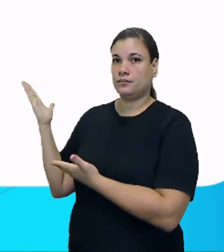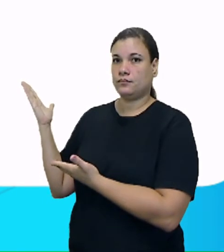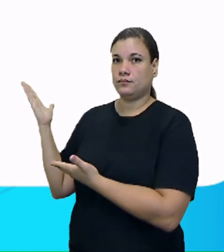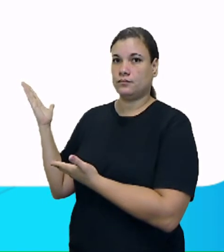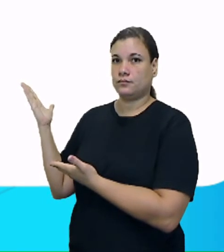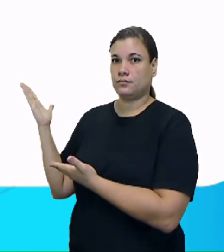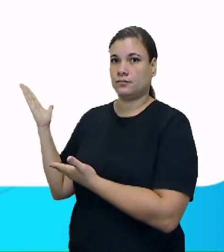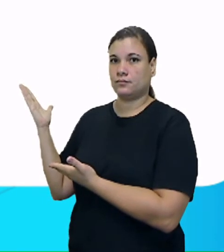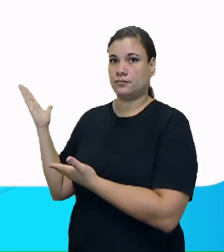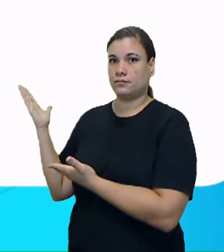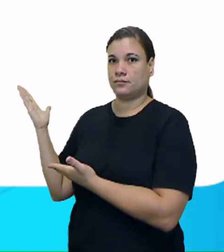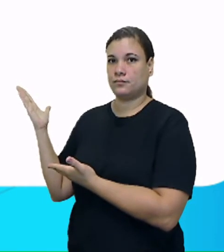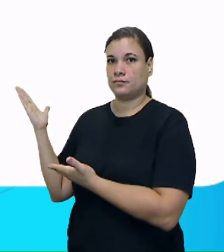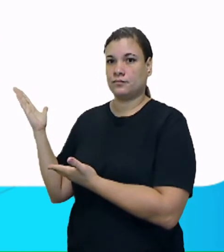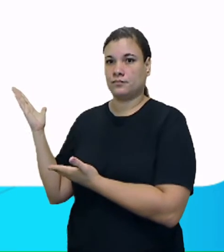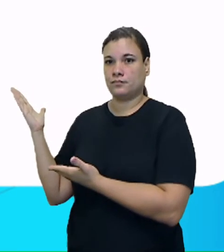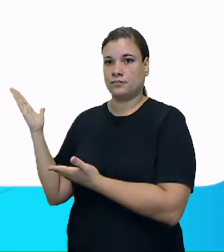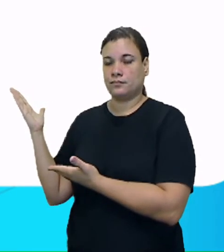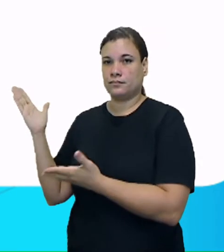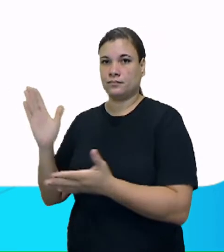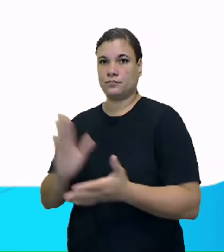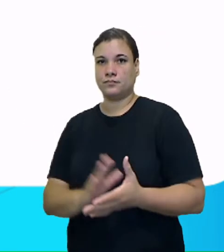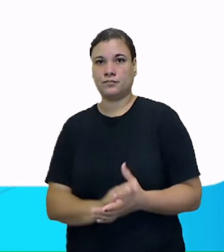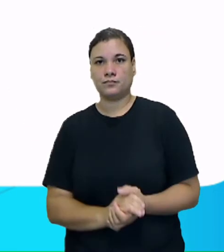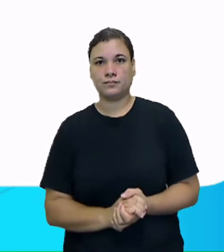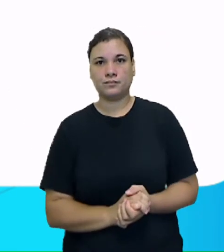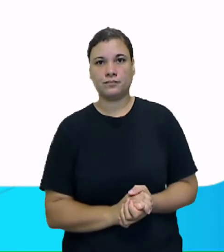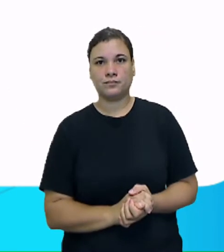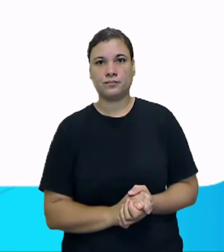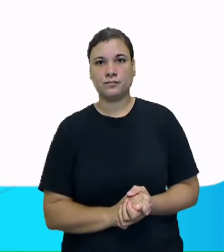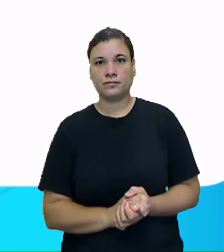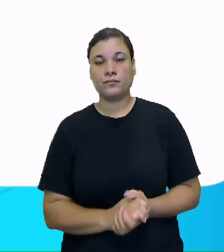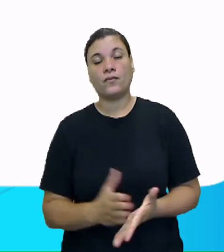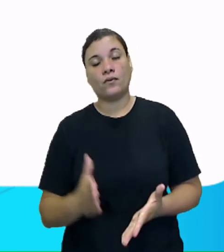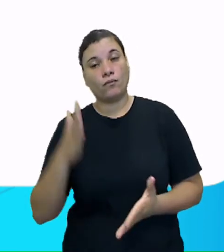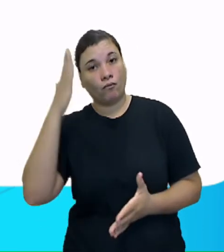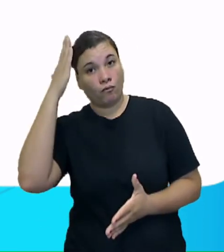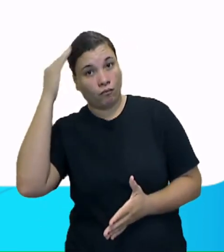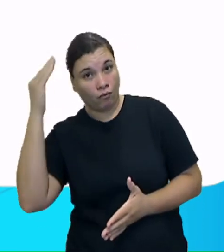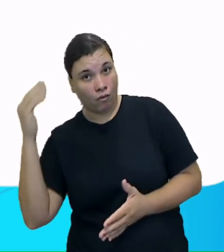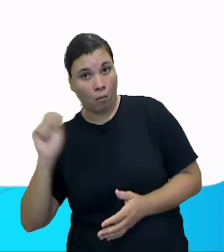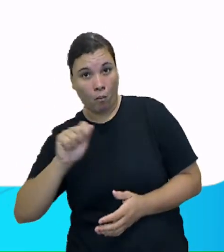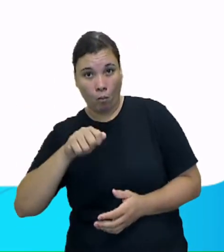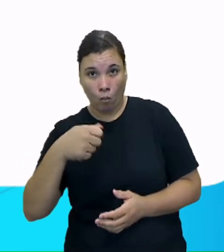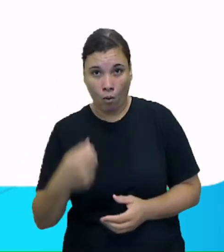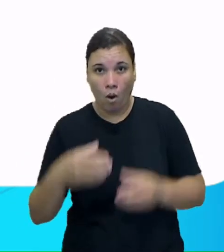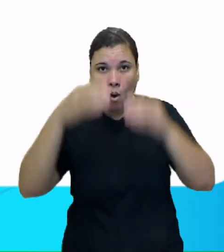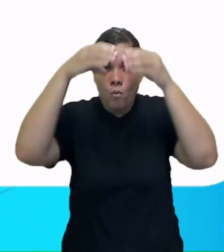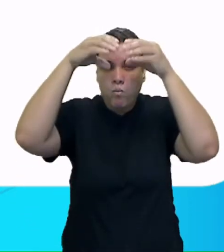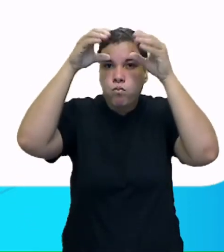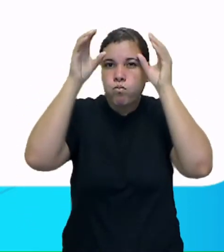Observem, Leonardo da Vinci, Vitruvian Man,